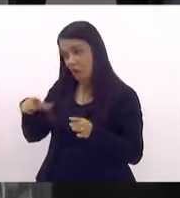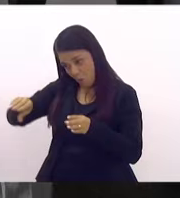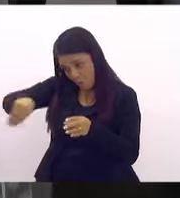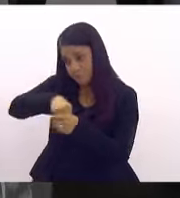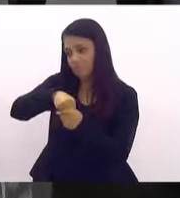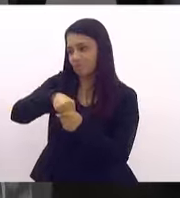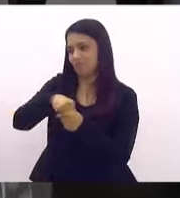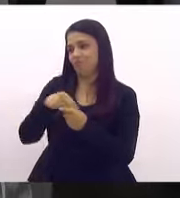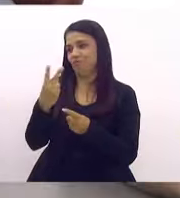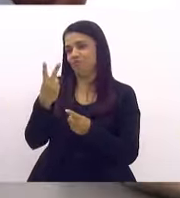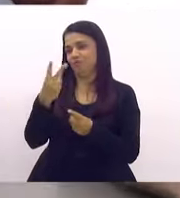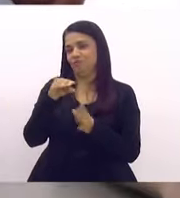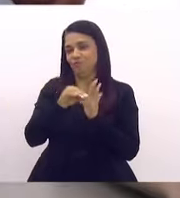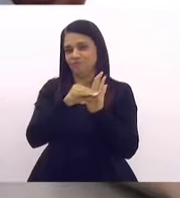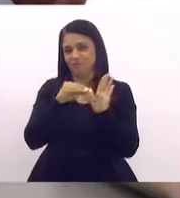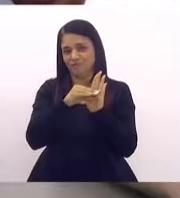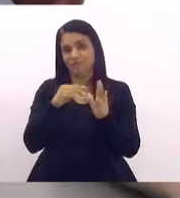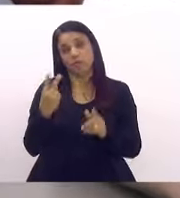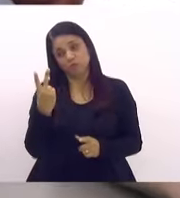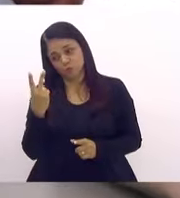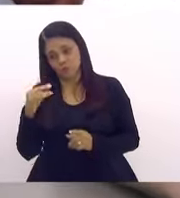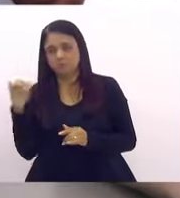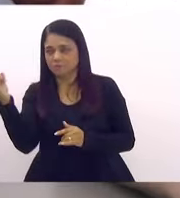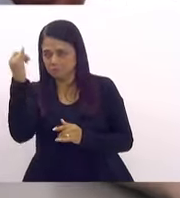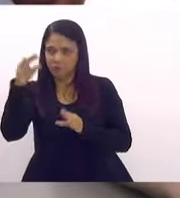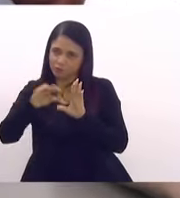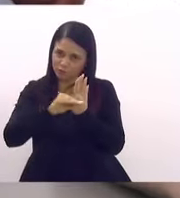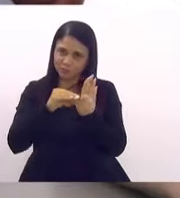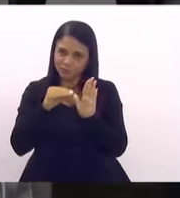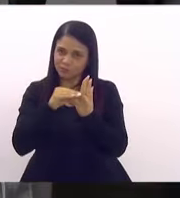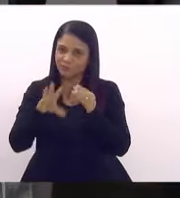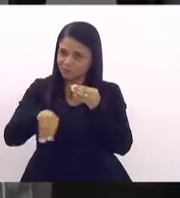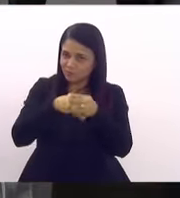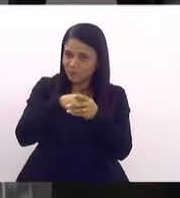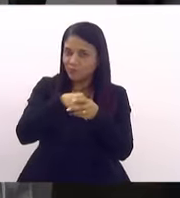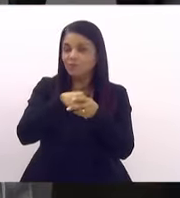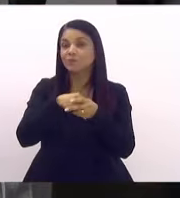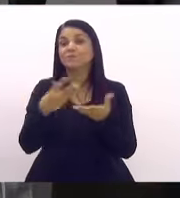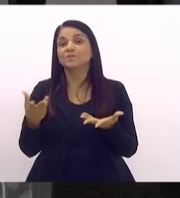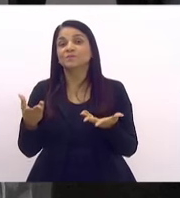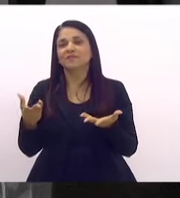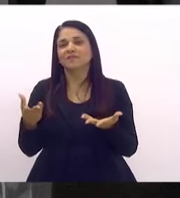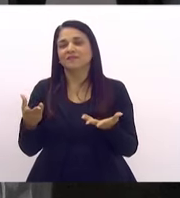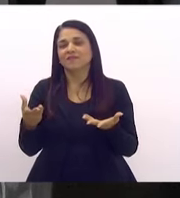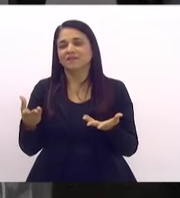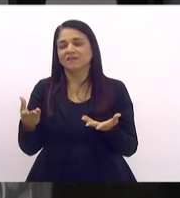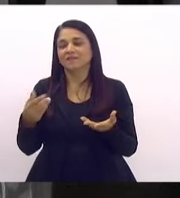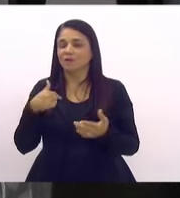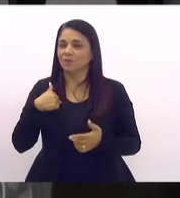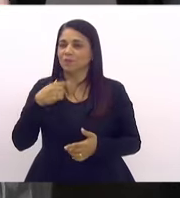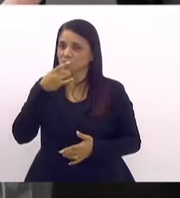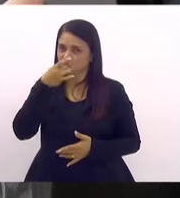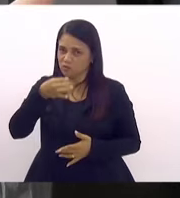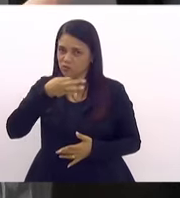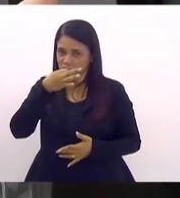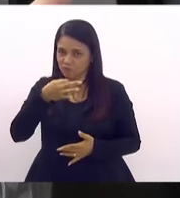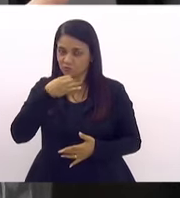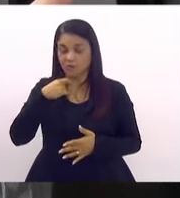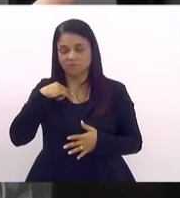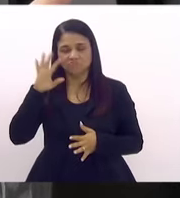Duas importantes foram incorporadas, as outras desfiguram. Mas, olha só, eu acho que, deputado,